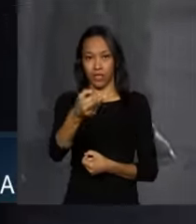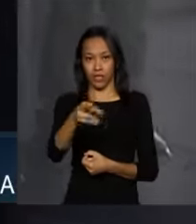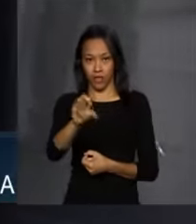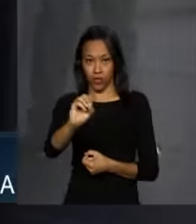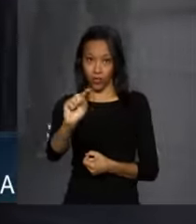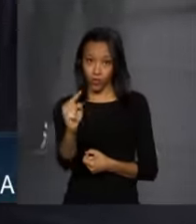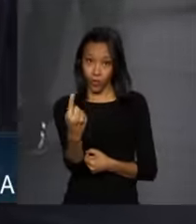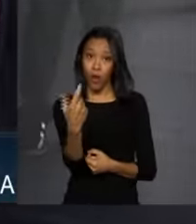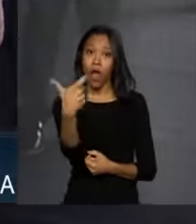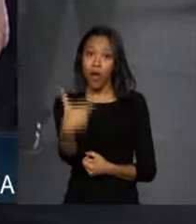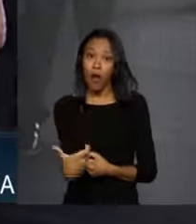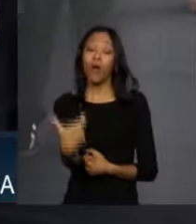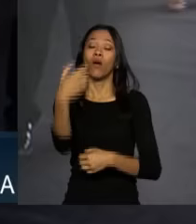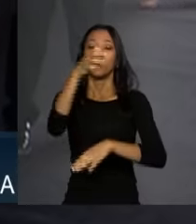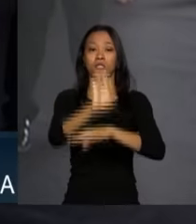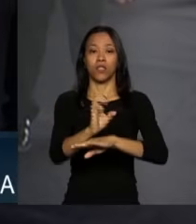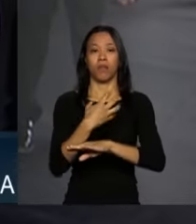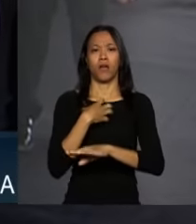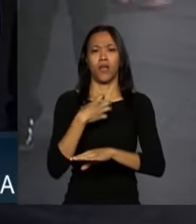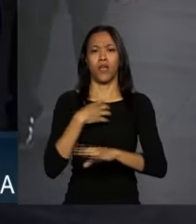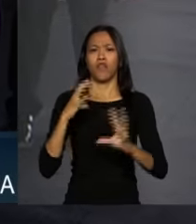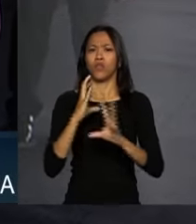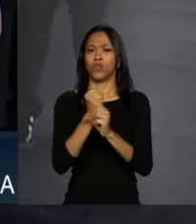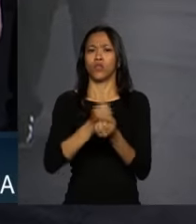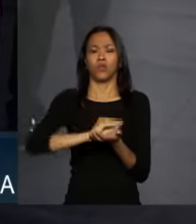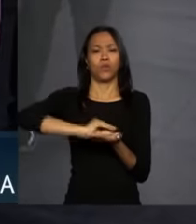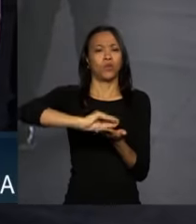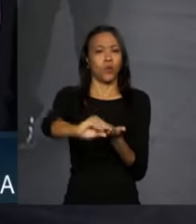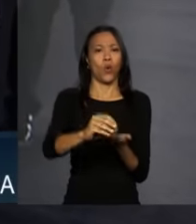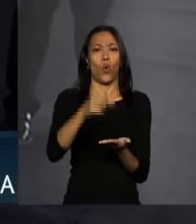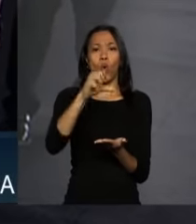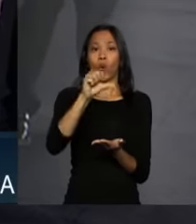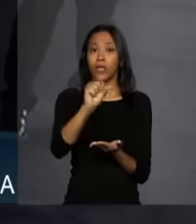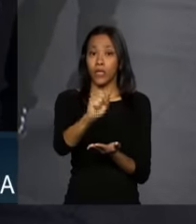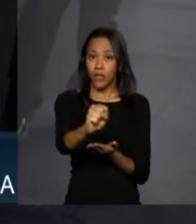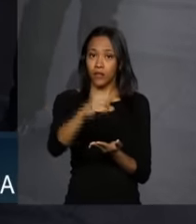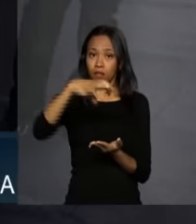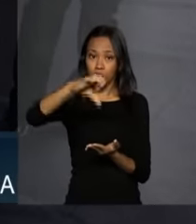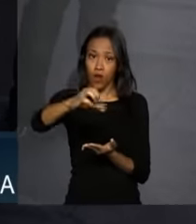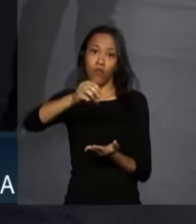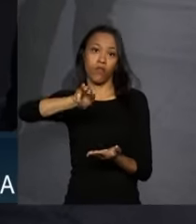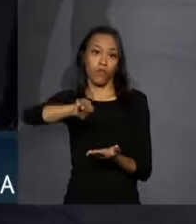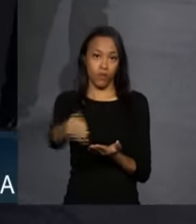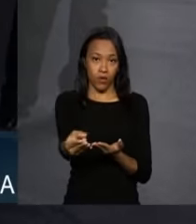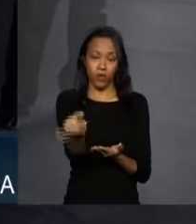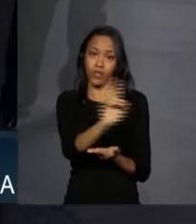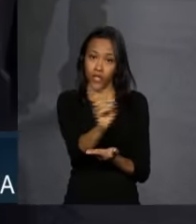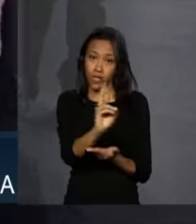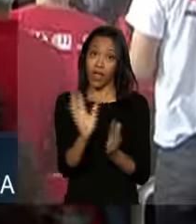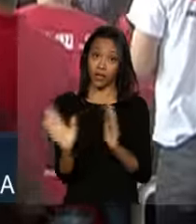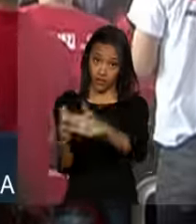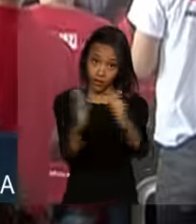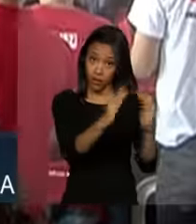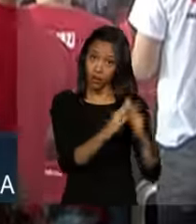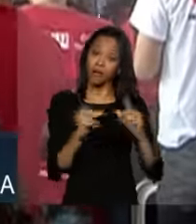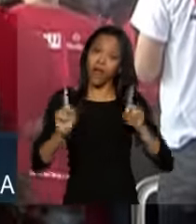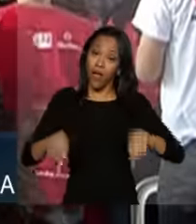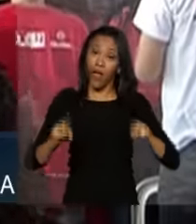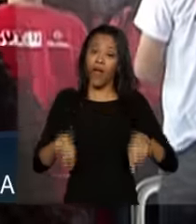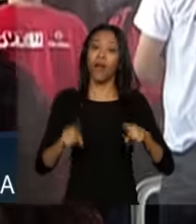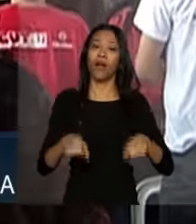Foram investimentos de quase 89 milhões de reais. As unidades habitacionais fazem parte